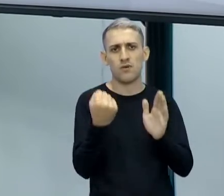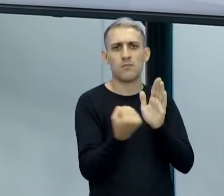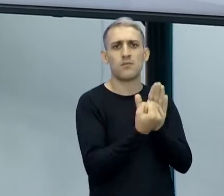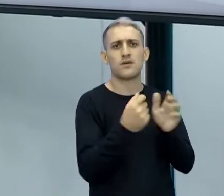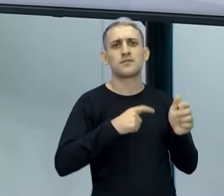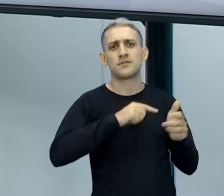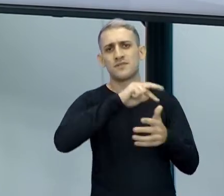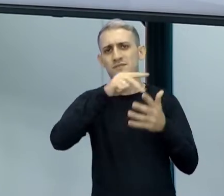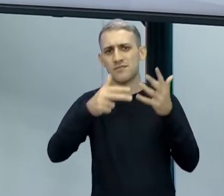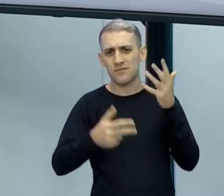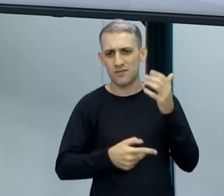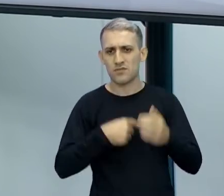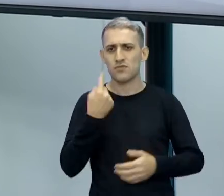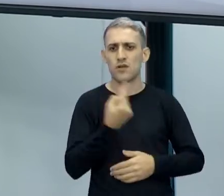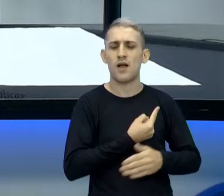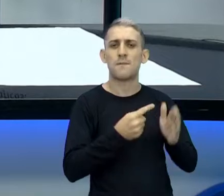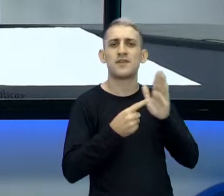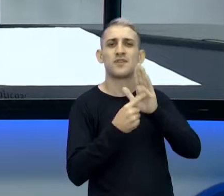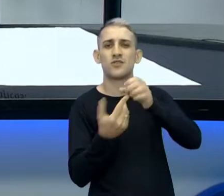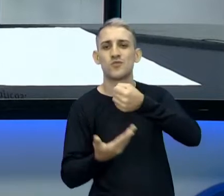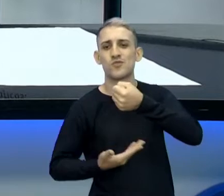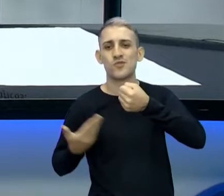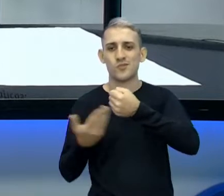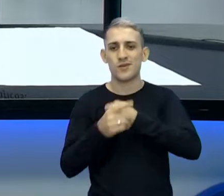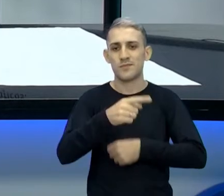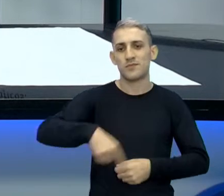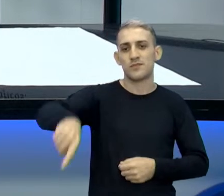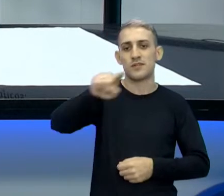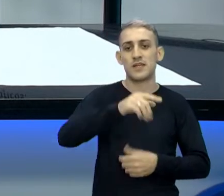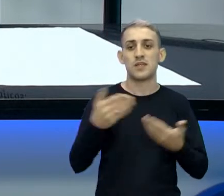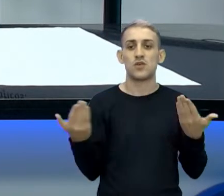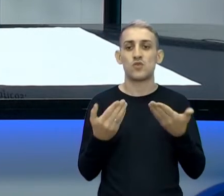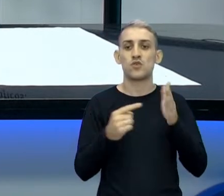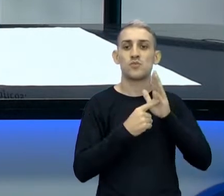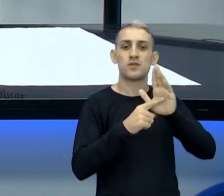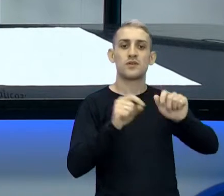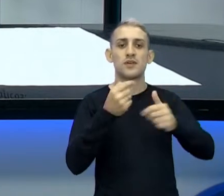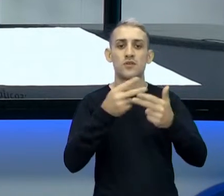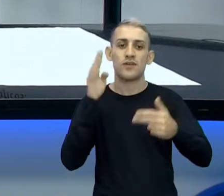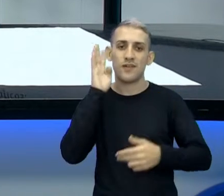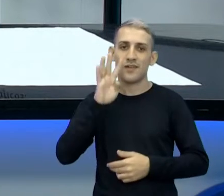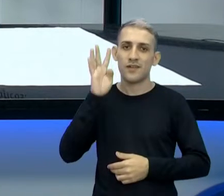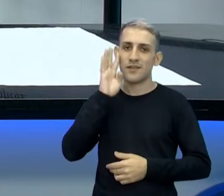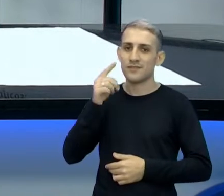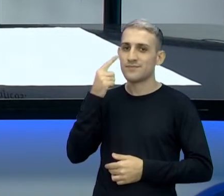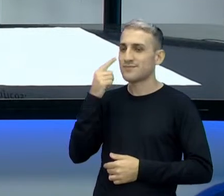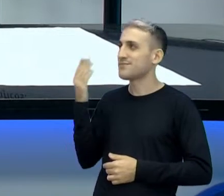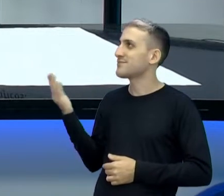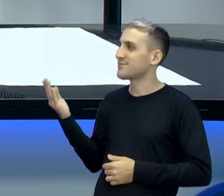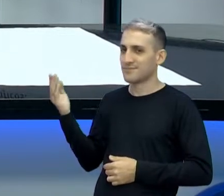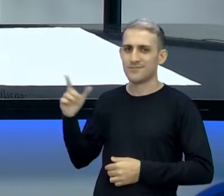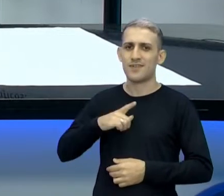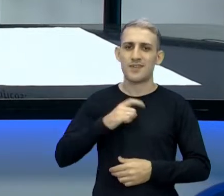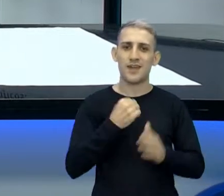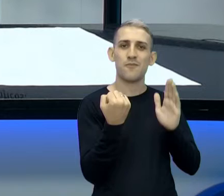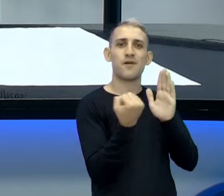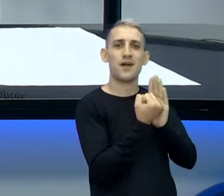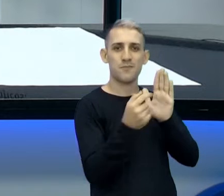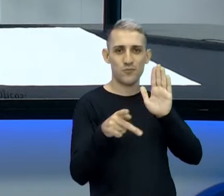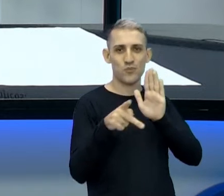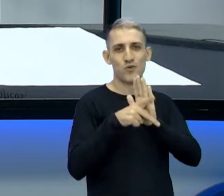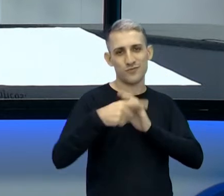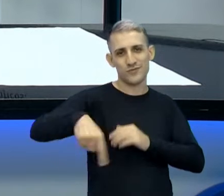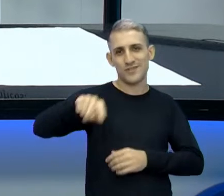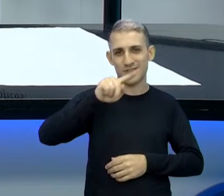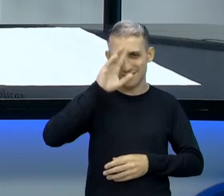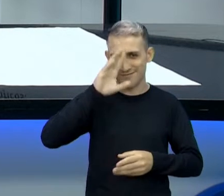outros. A gente apresentou aqui os mais básicos para vocês e hoje eu vou mostrar umas coisas legais aqui. Que tal? Tá os nossos símbolos aqui que a gente já conhece,